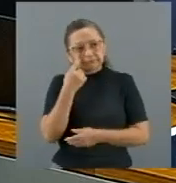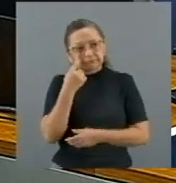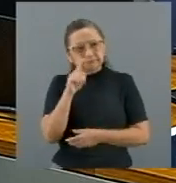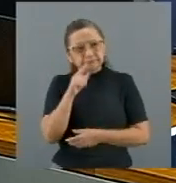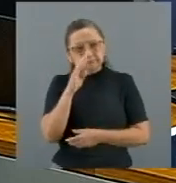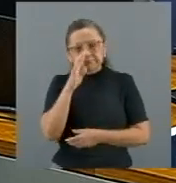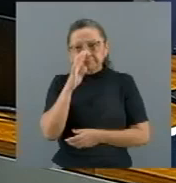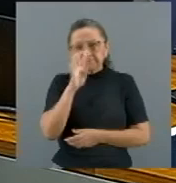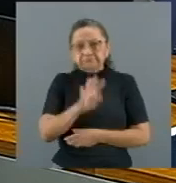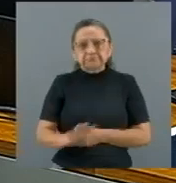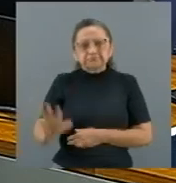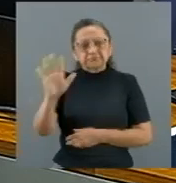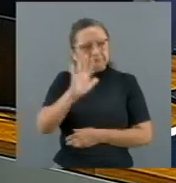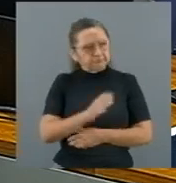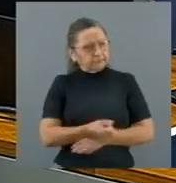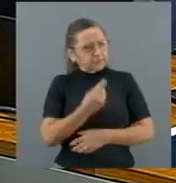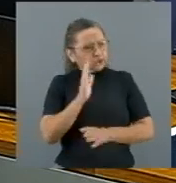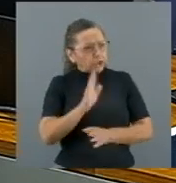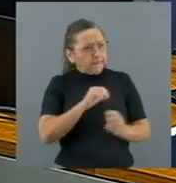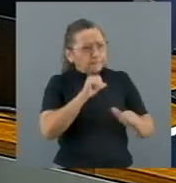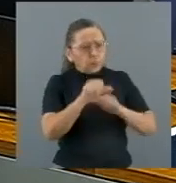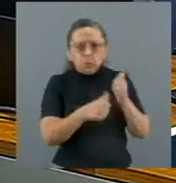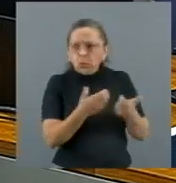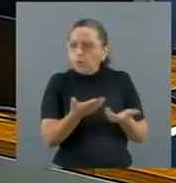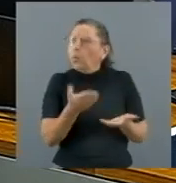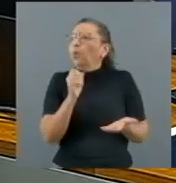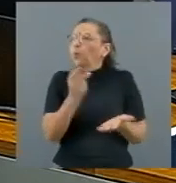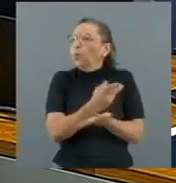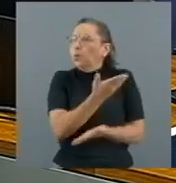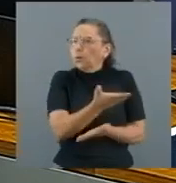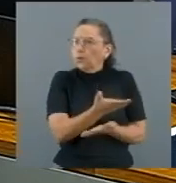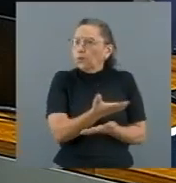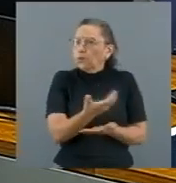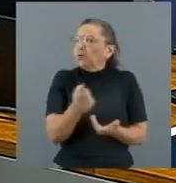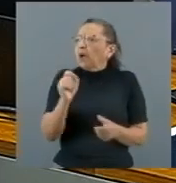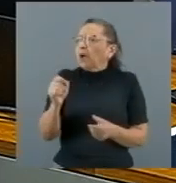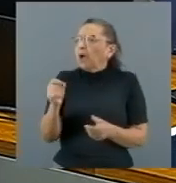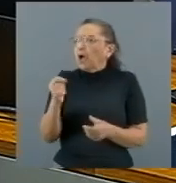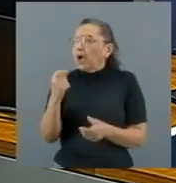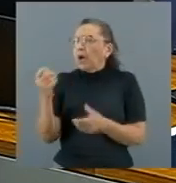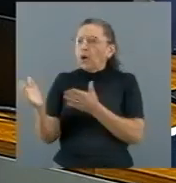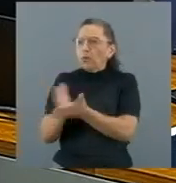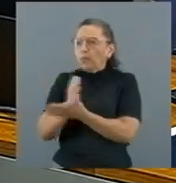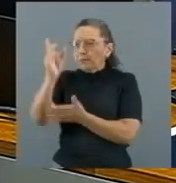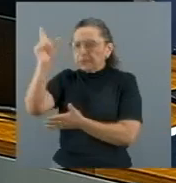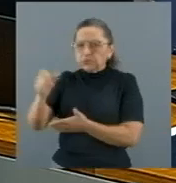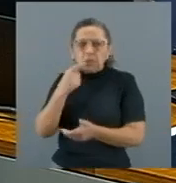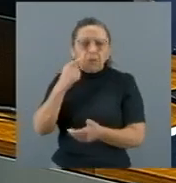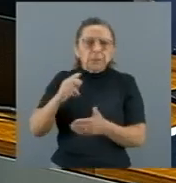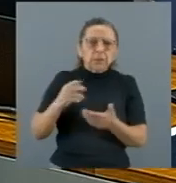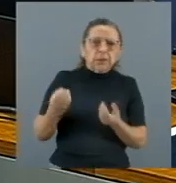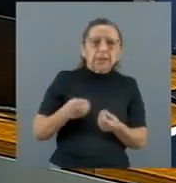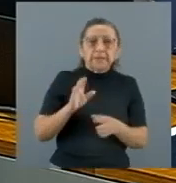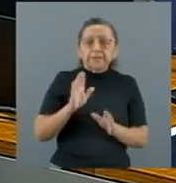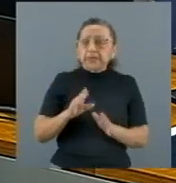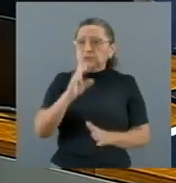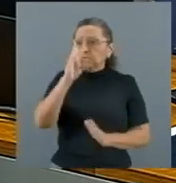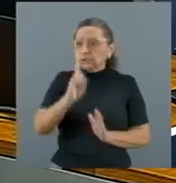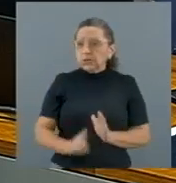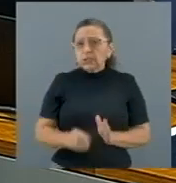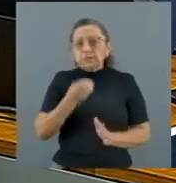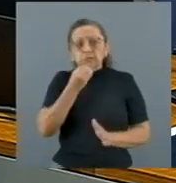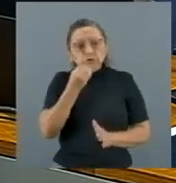puxa, mas mudou, né? Foi que houve, foi a conveniência de alguém, foi a circunstância, né? Mas o direito não deveria